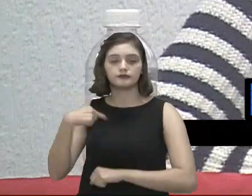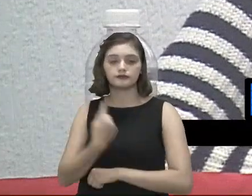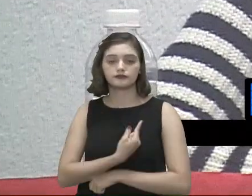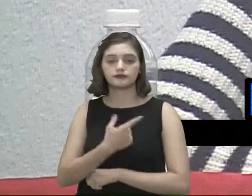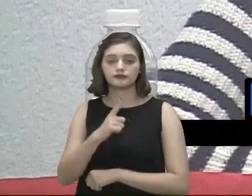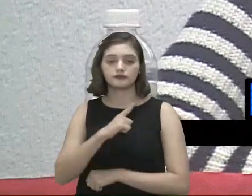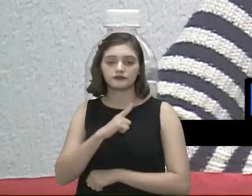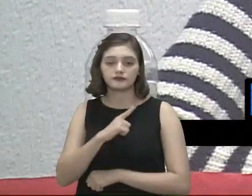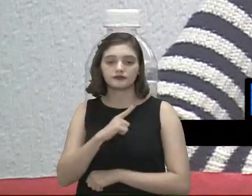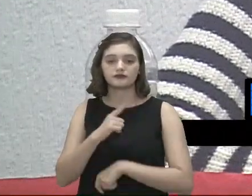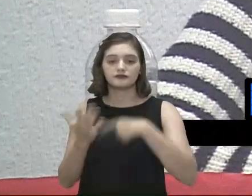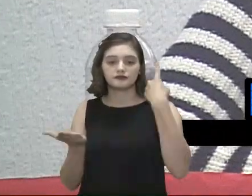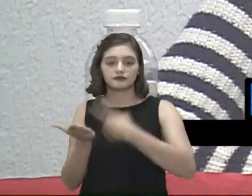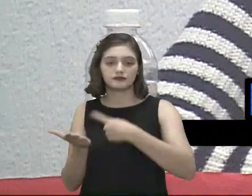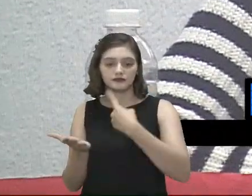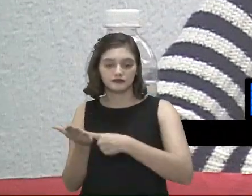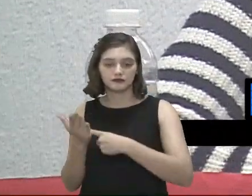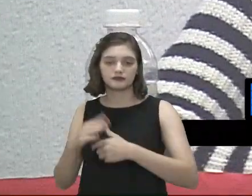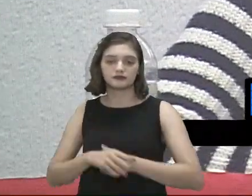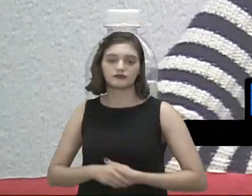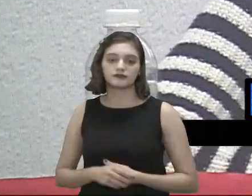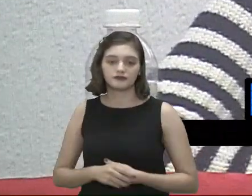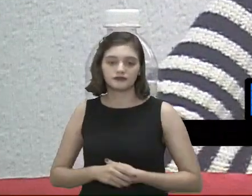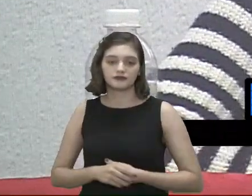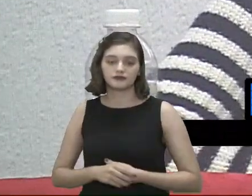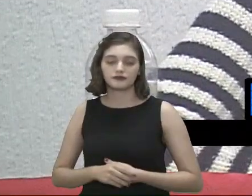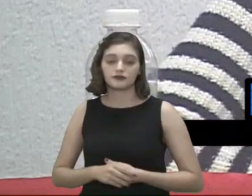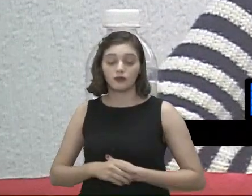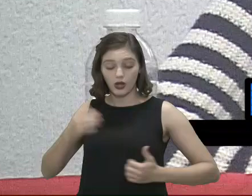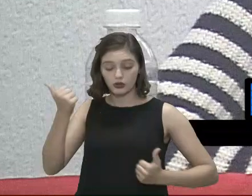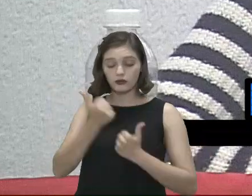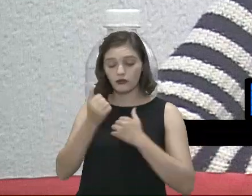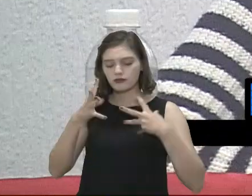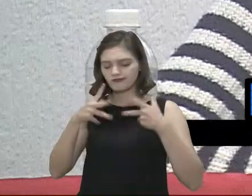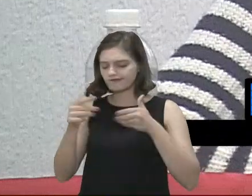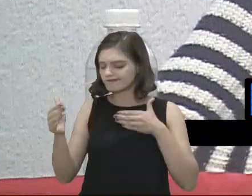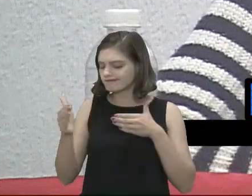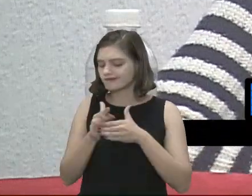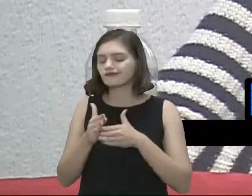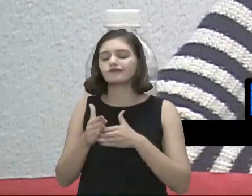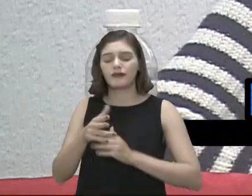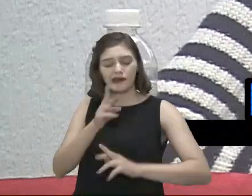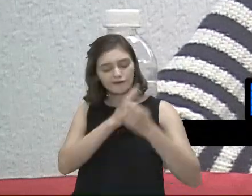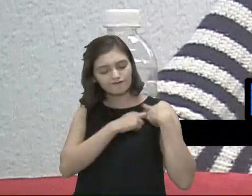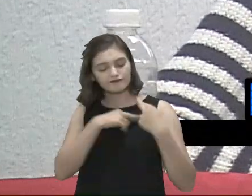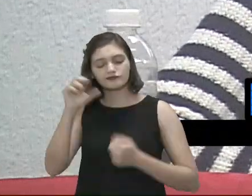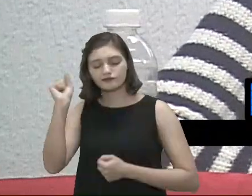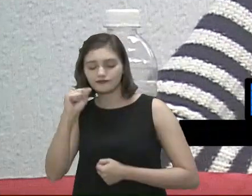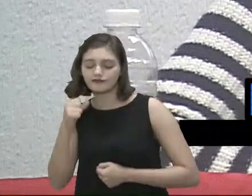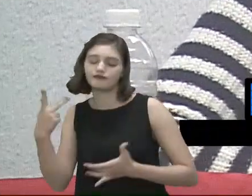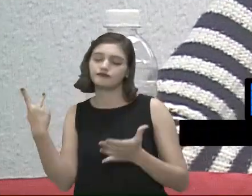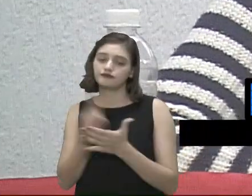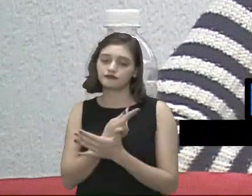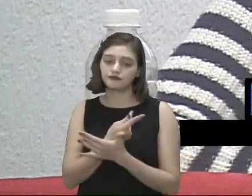esse compromisso de qualificar. Assumimos as nossas limitações, assumimos os nossos